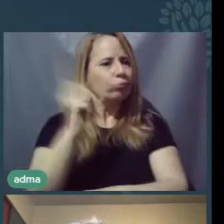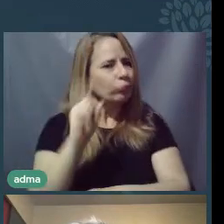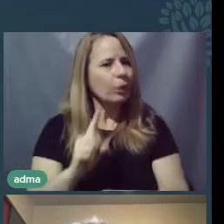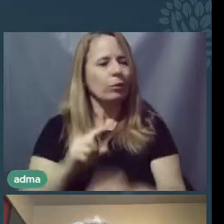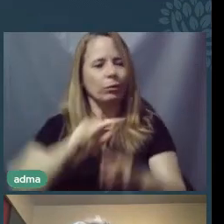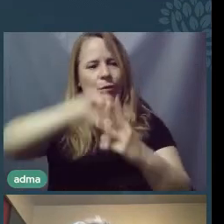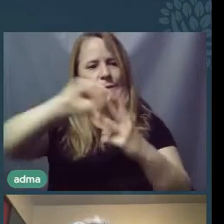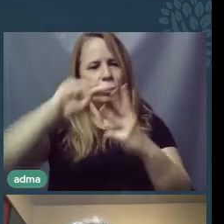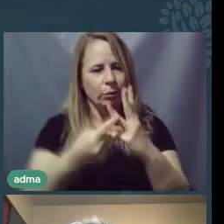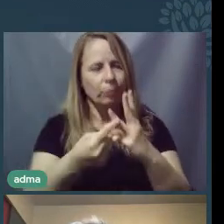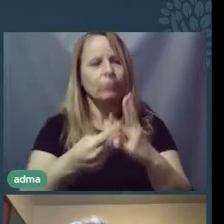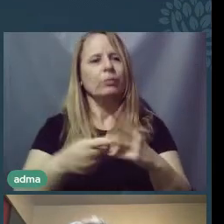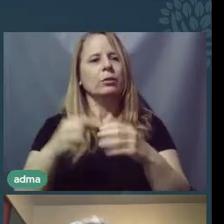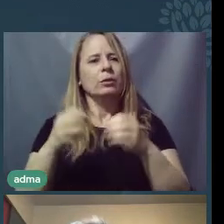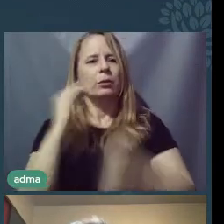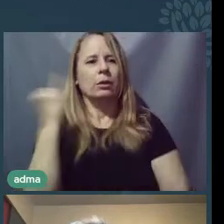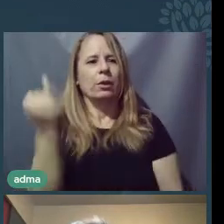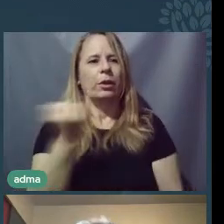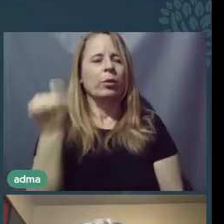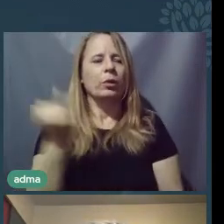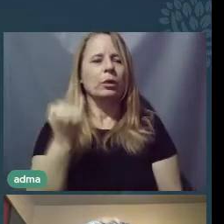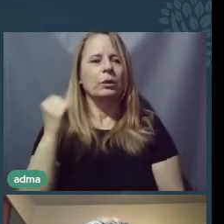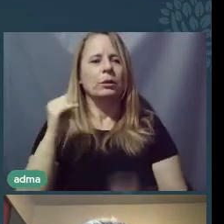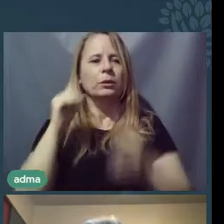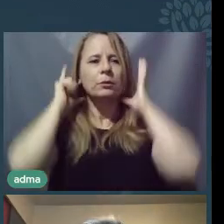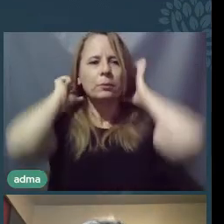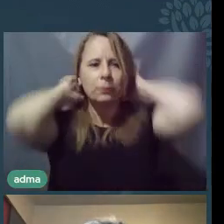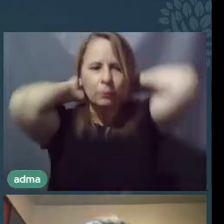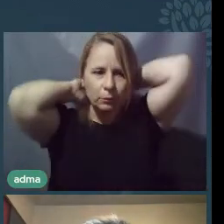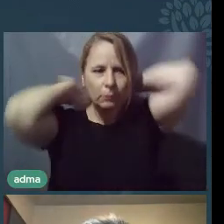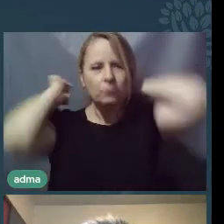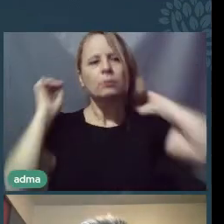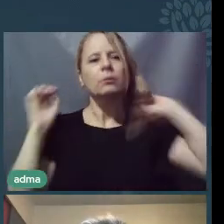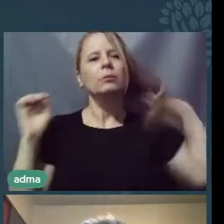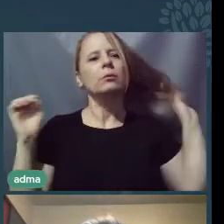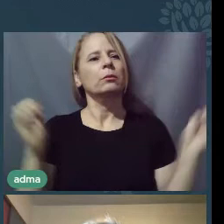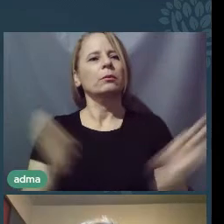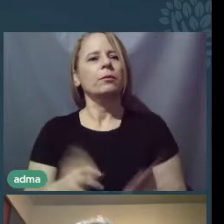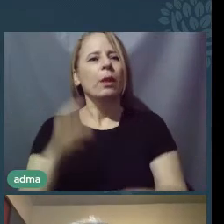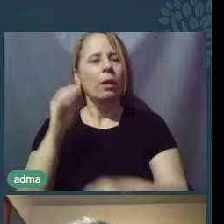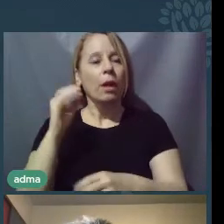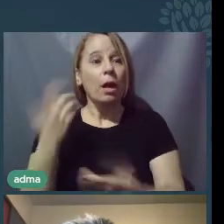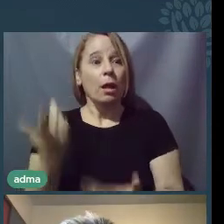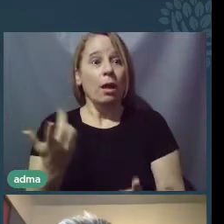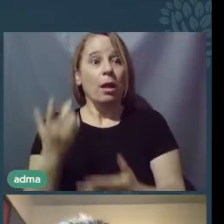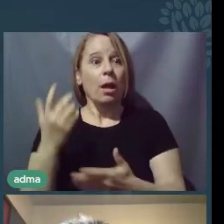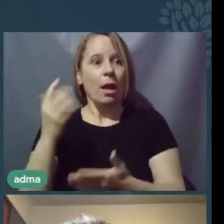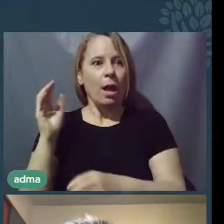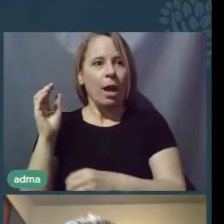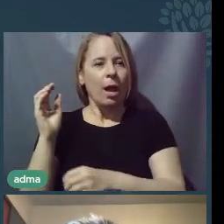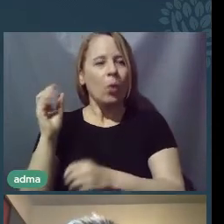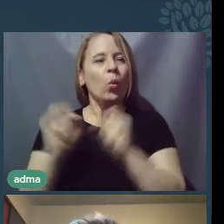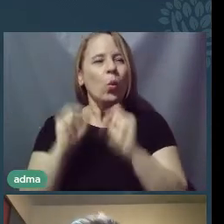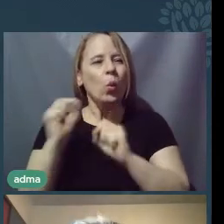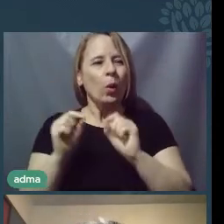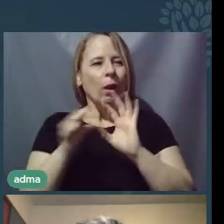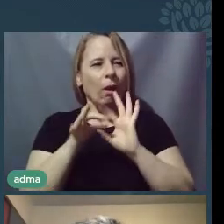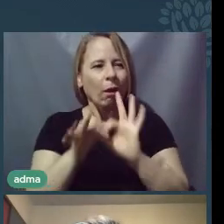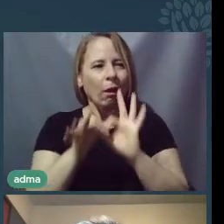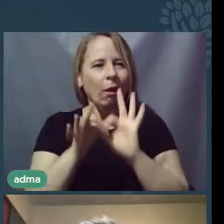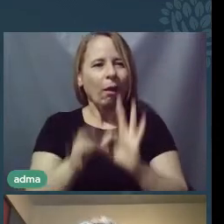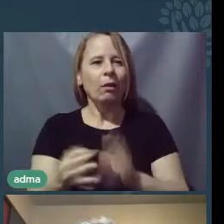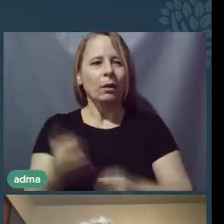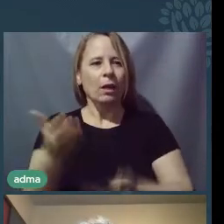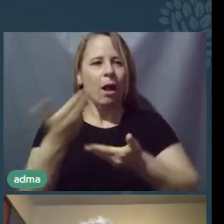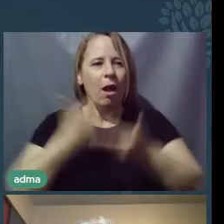a importância da adesão ao tratamento medicamentoso. Veja bem, a doutora Evelyn falou com